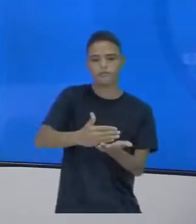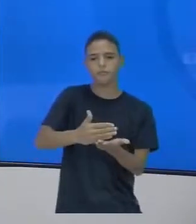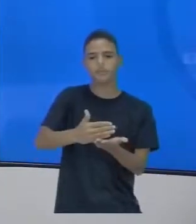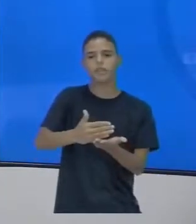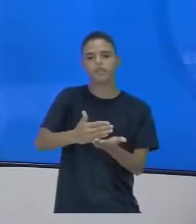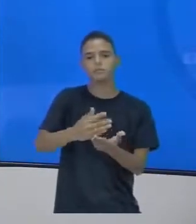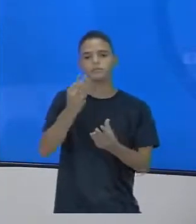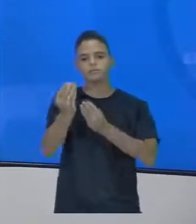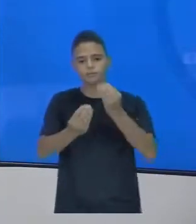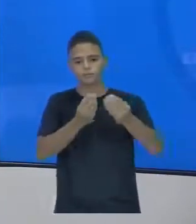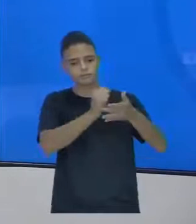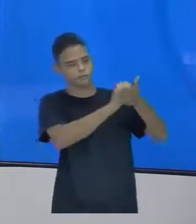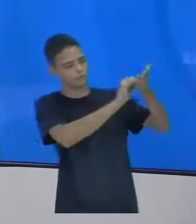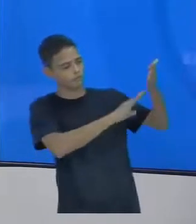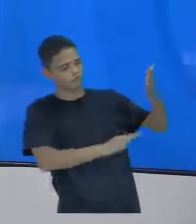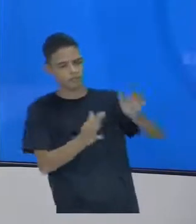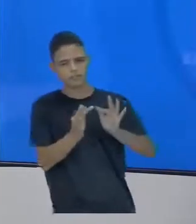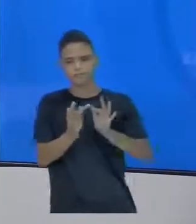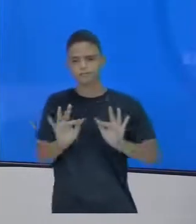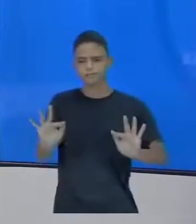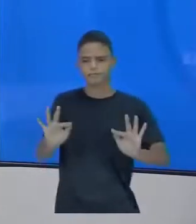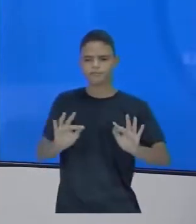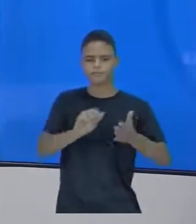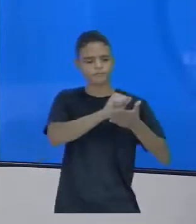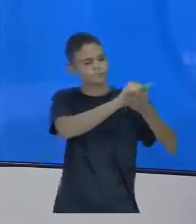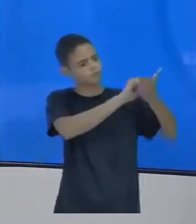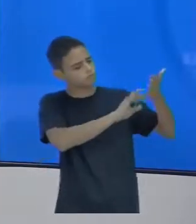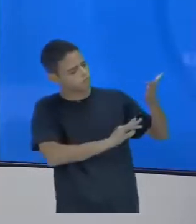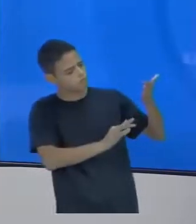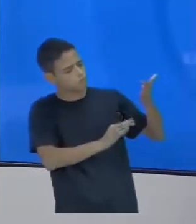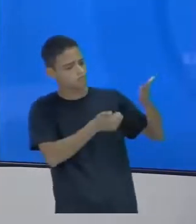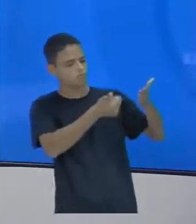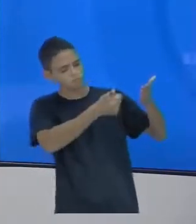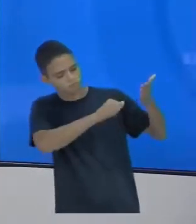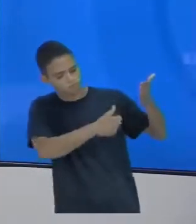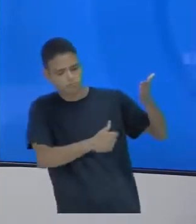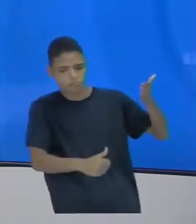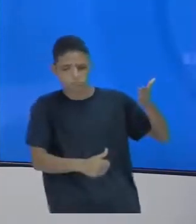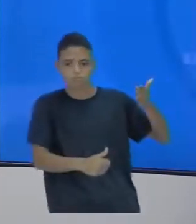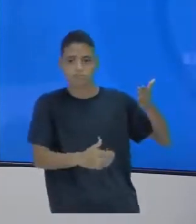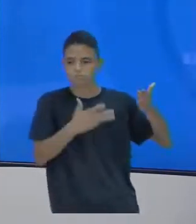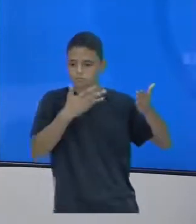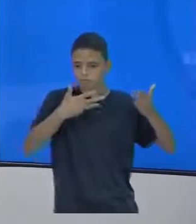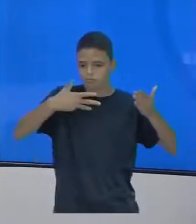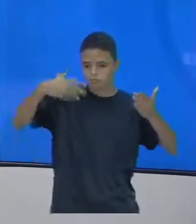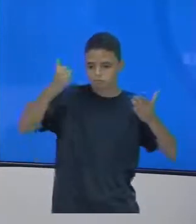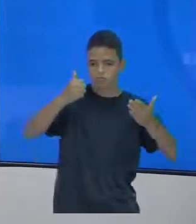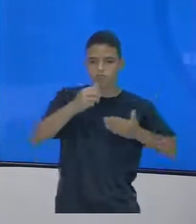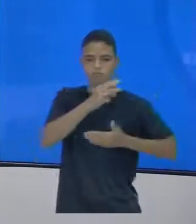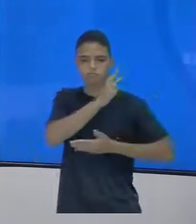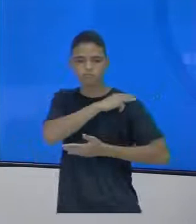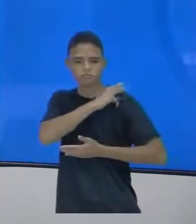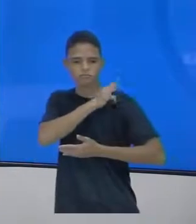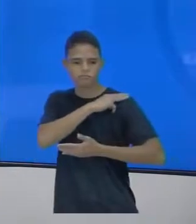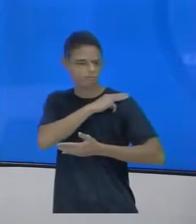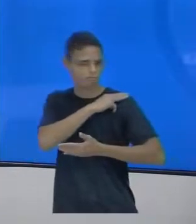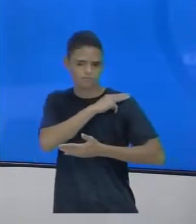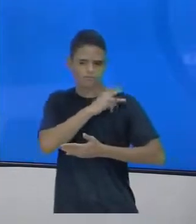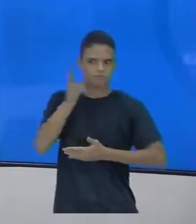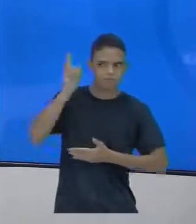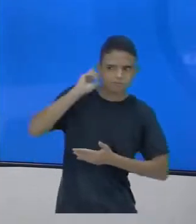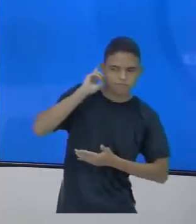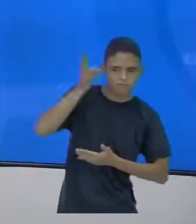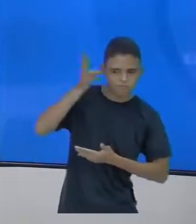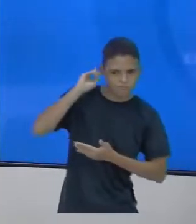uma prova simplesmente de avaliação para melhorar o ensino médio. Não valia